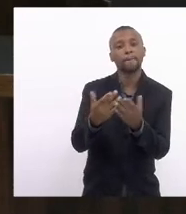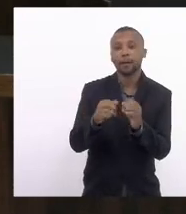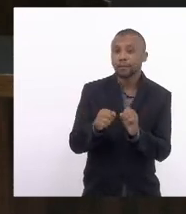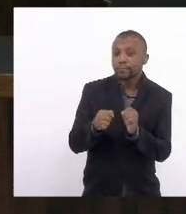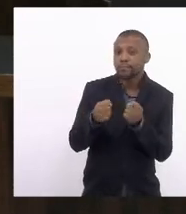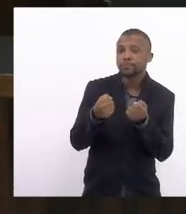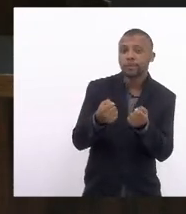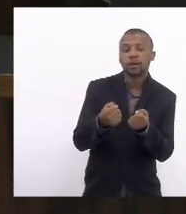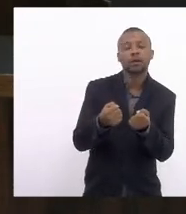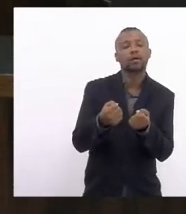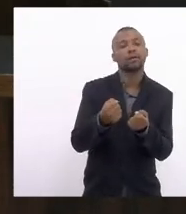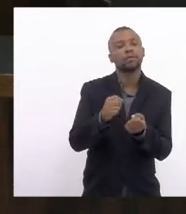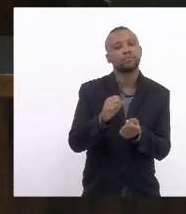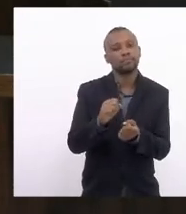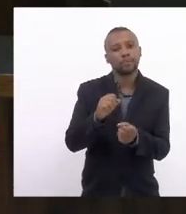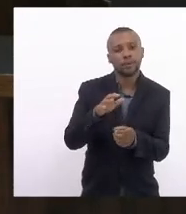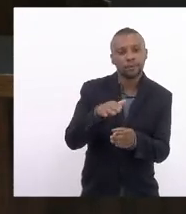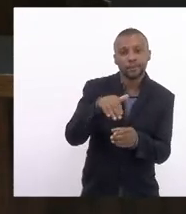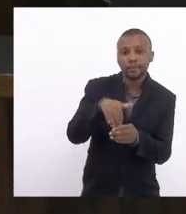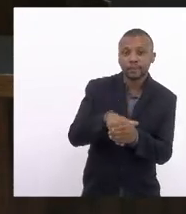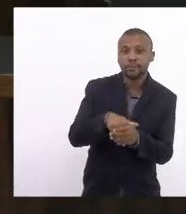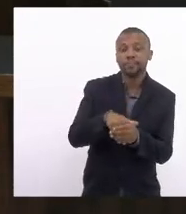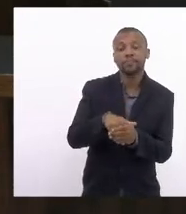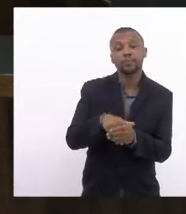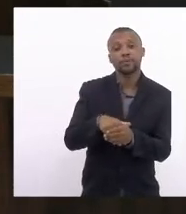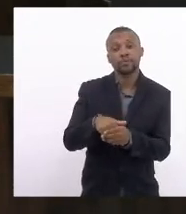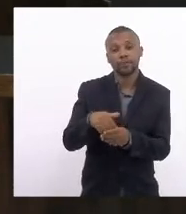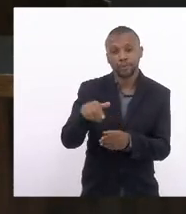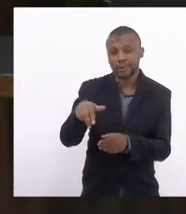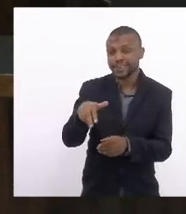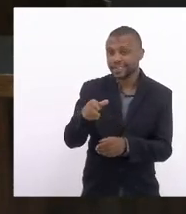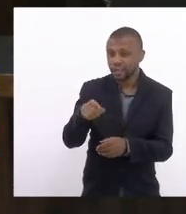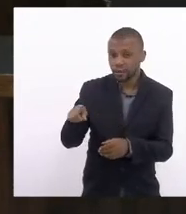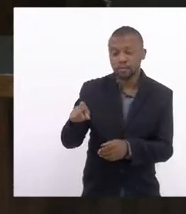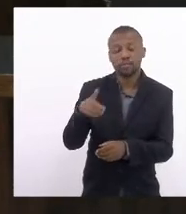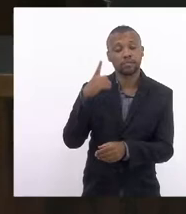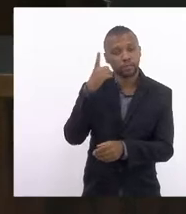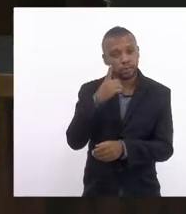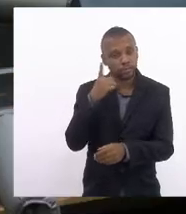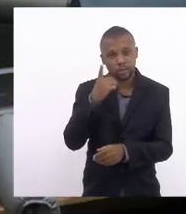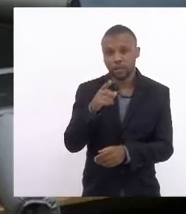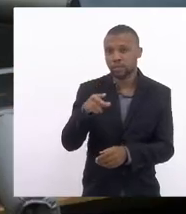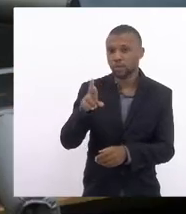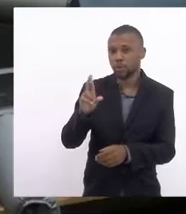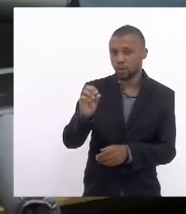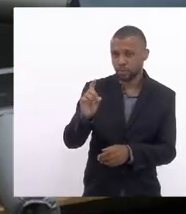para fazer o encaminhamento da votação, pelo voto não, o deputado Rodrigo Amorim.